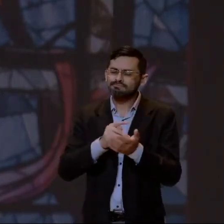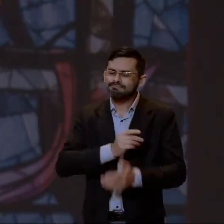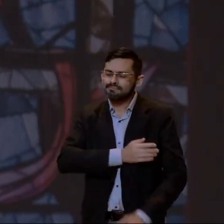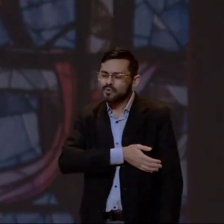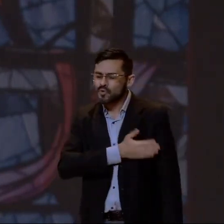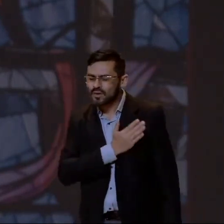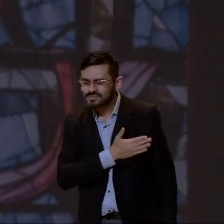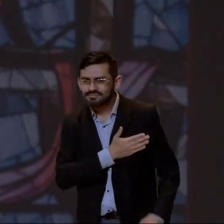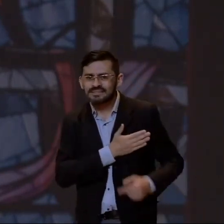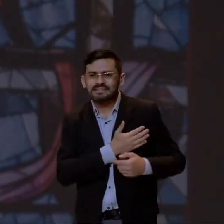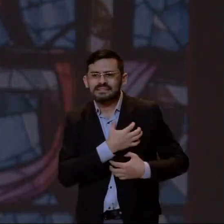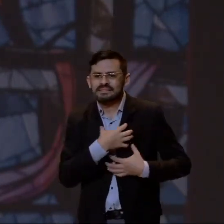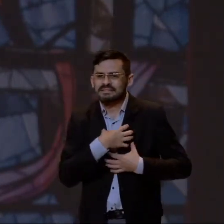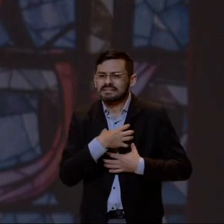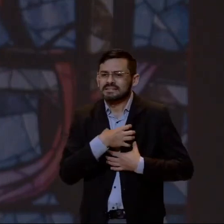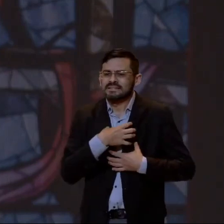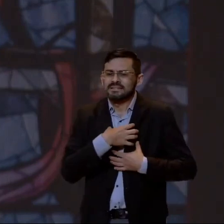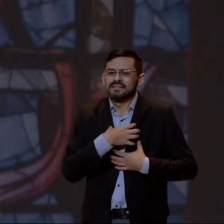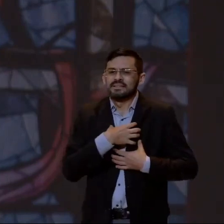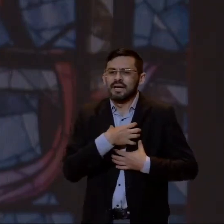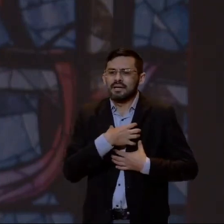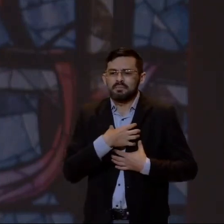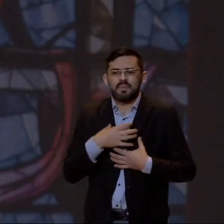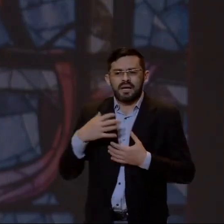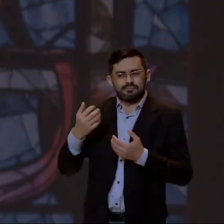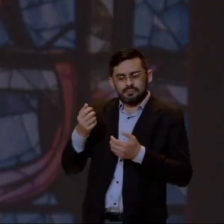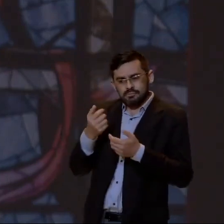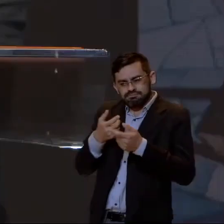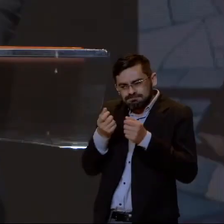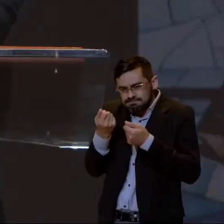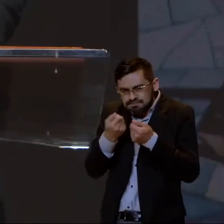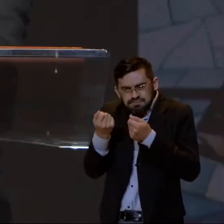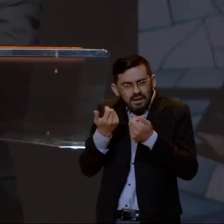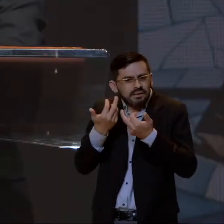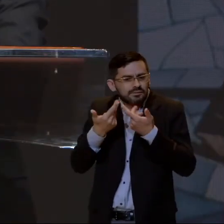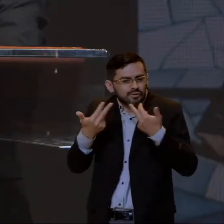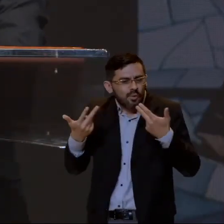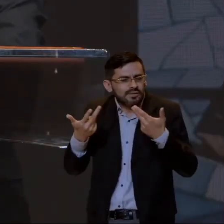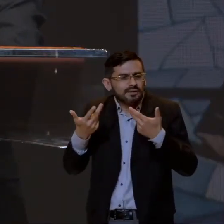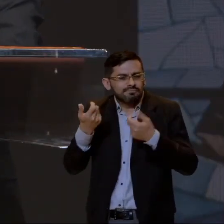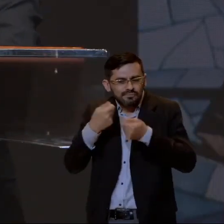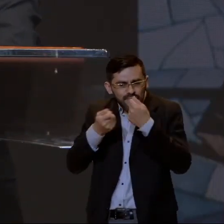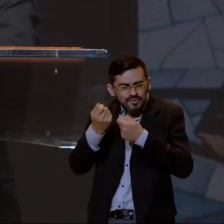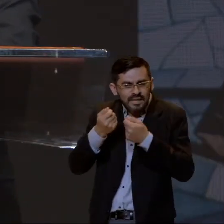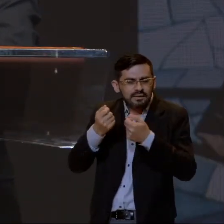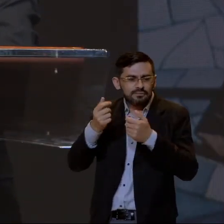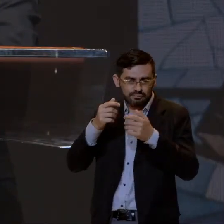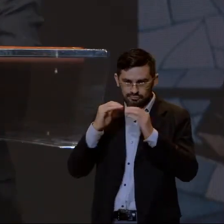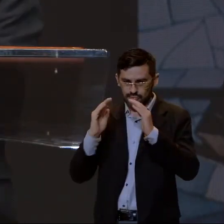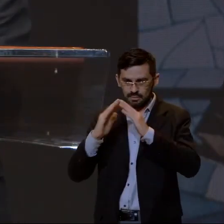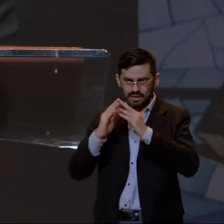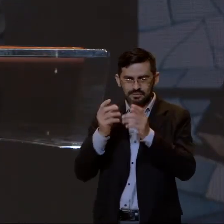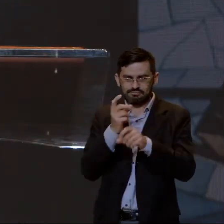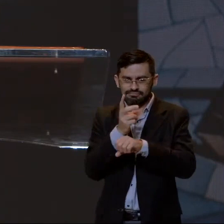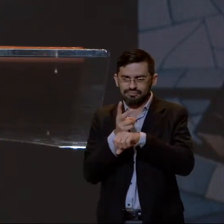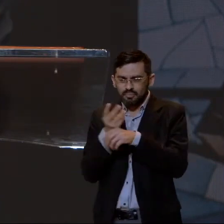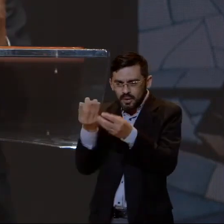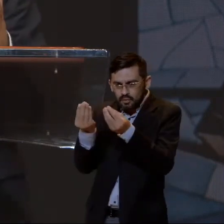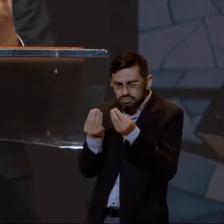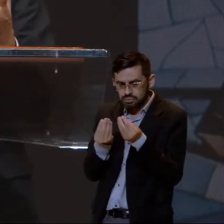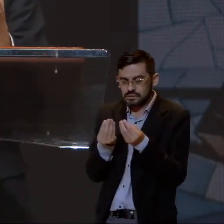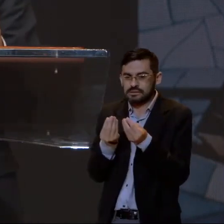o dinheiro do acerto com a empresa e oferecer o dízimo e oferta. Ele diz: Senhor,